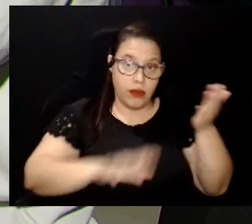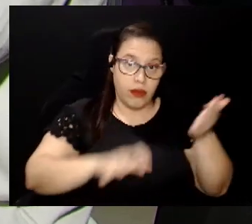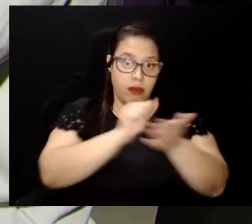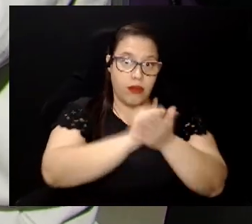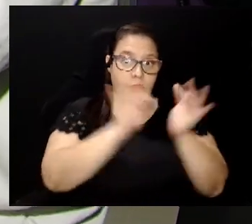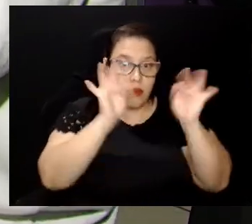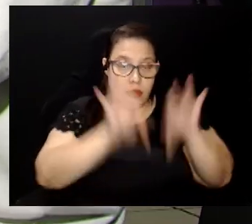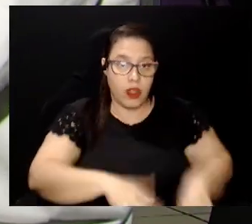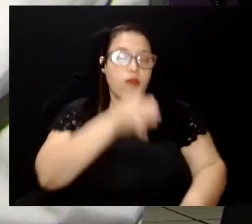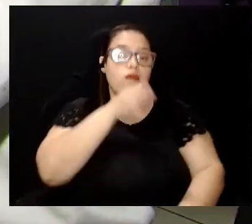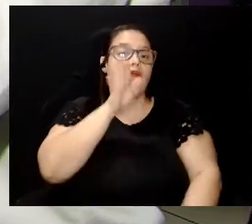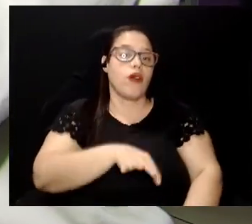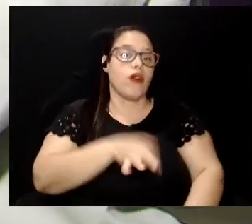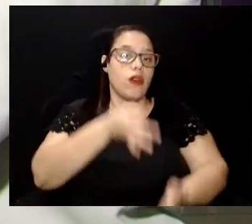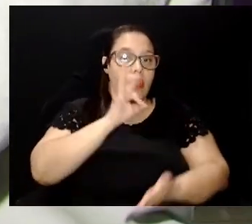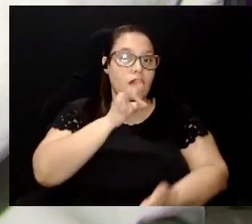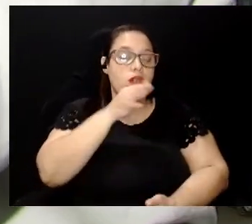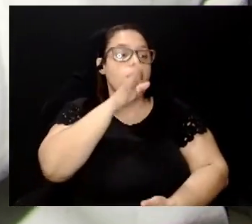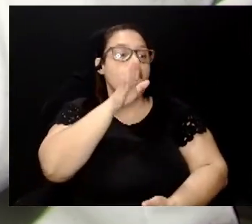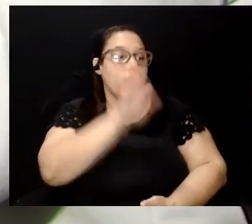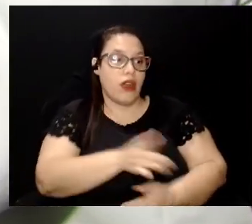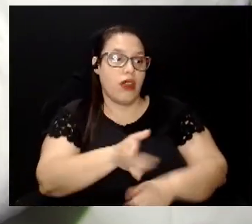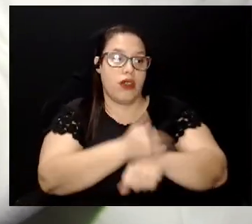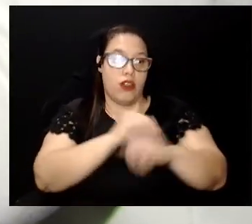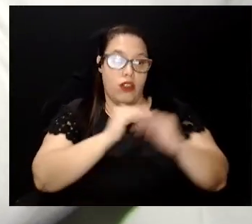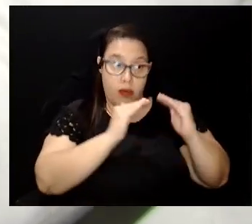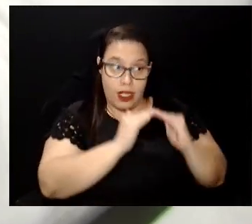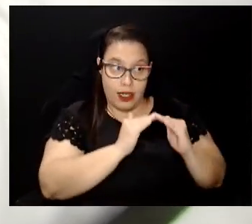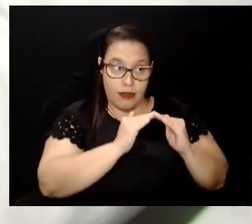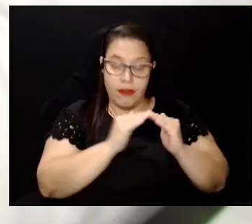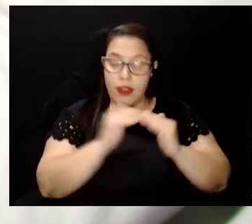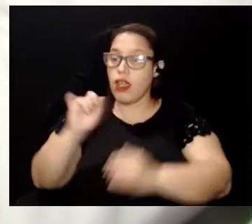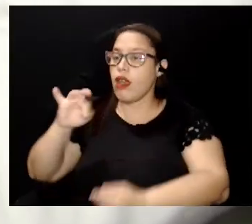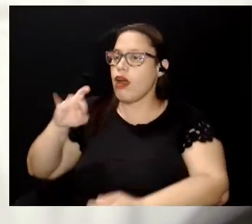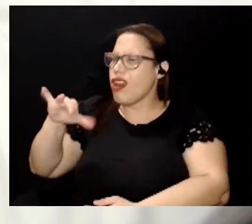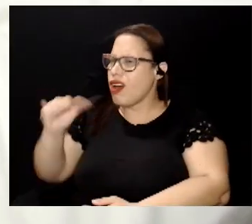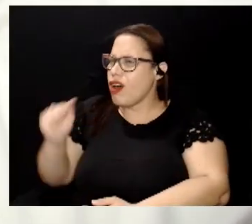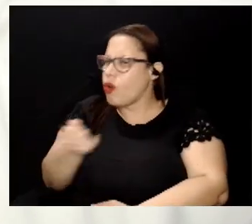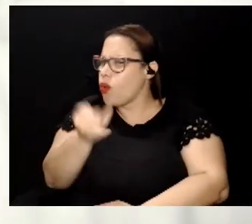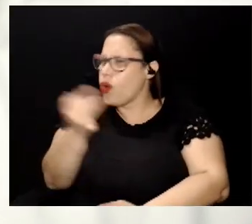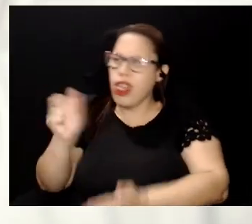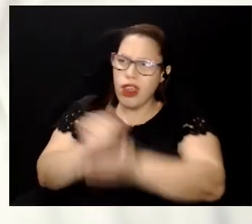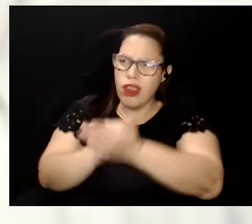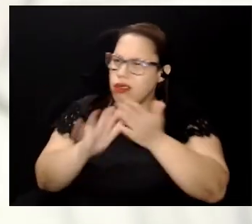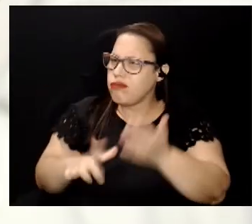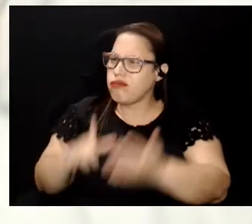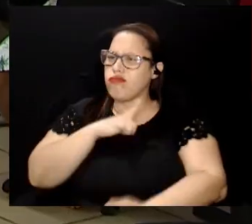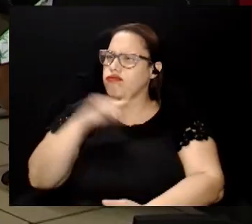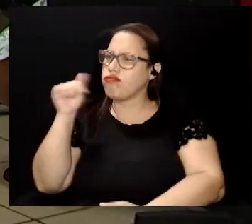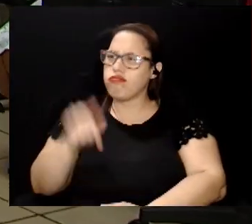tarde antes de ir para casa. E André, quantas atividades existem assim num total, Tem as